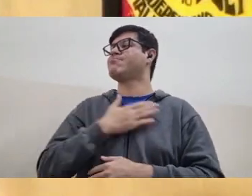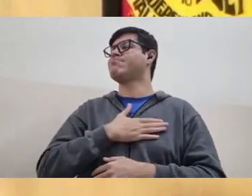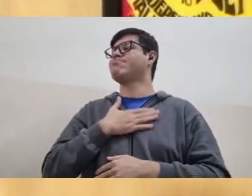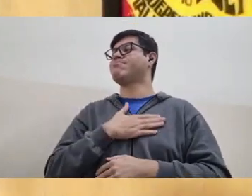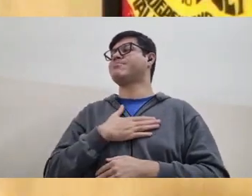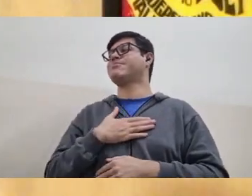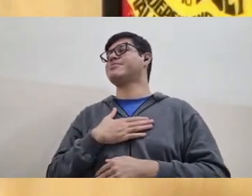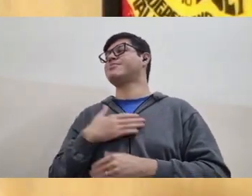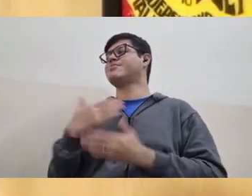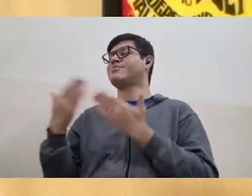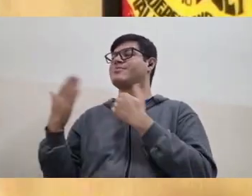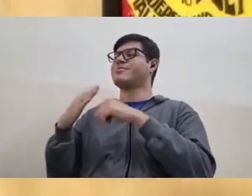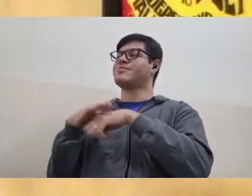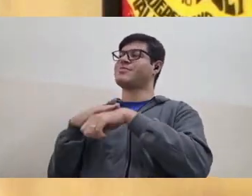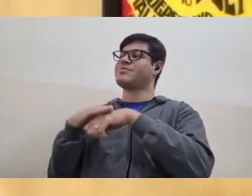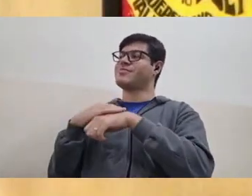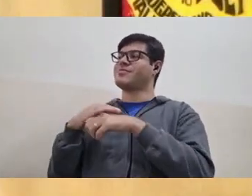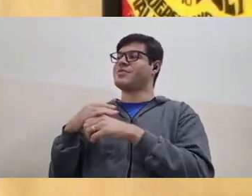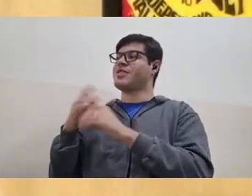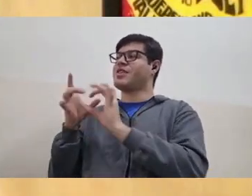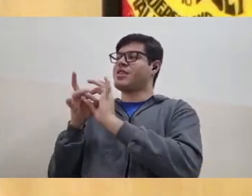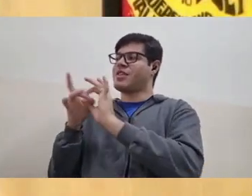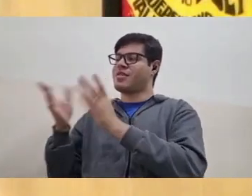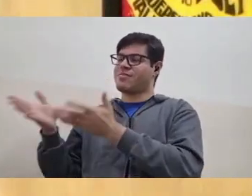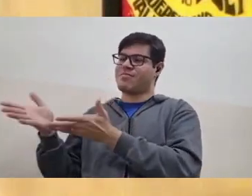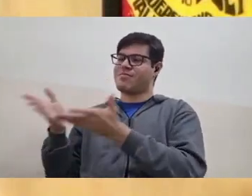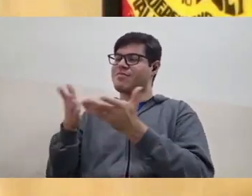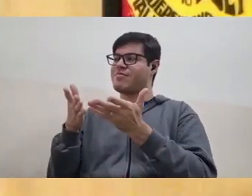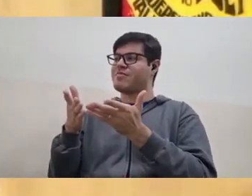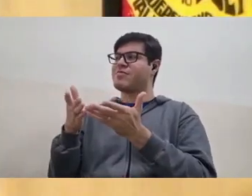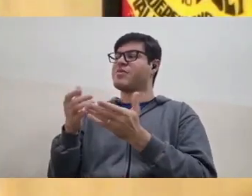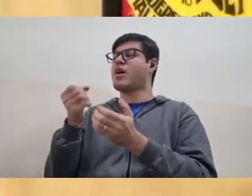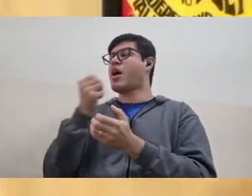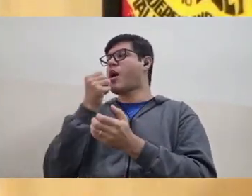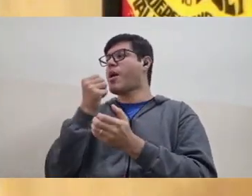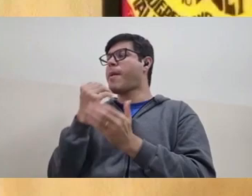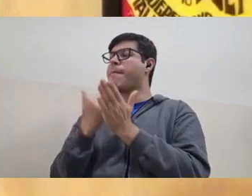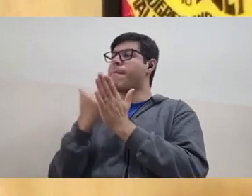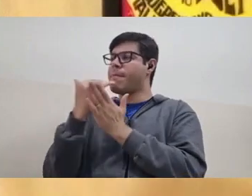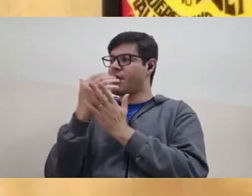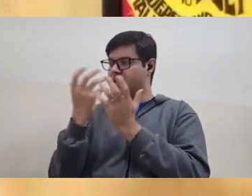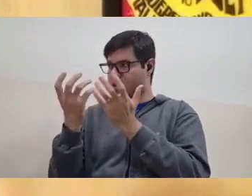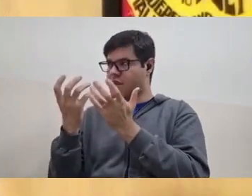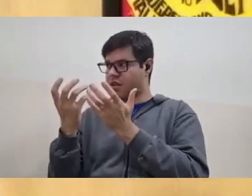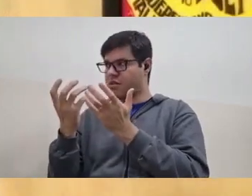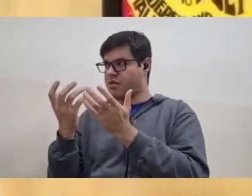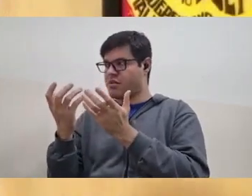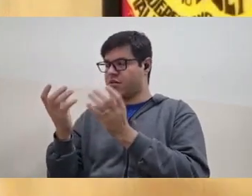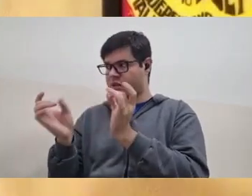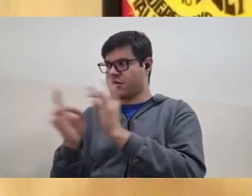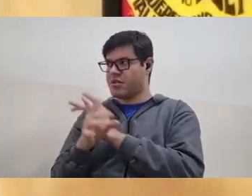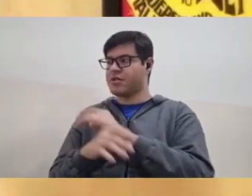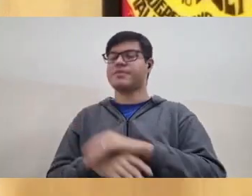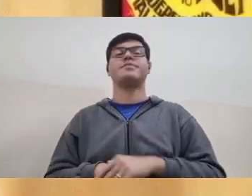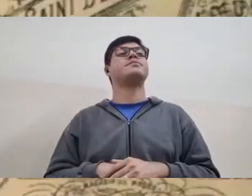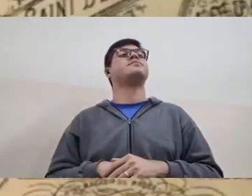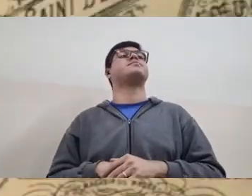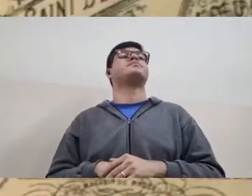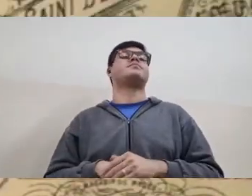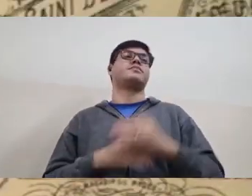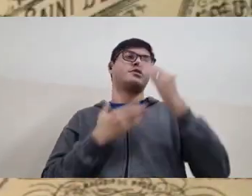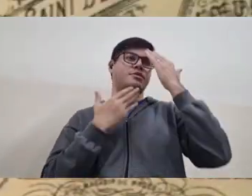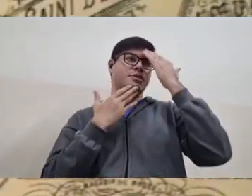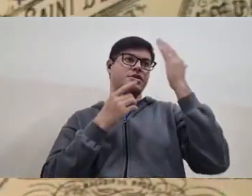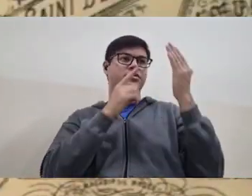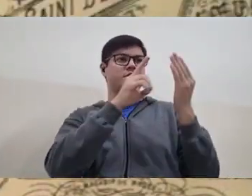Foi um prazer tê-lo aqui. Prazer meu, Gil. Microfone para suas despedidas ou até mais alguma colocação que você queira fazer, por gentileza. Agradecer